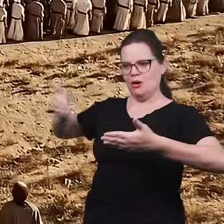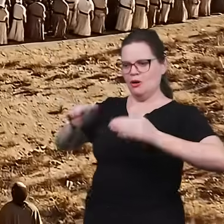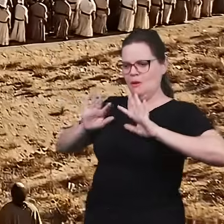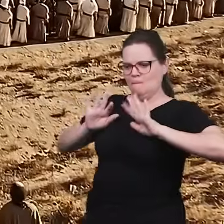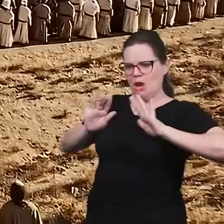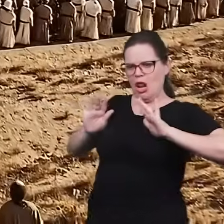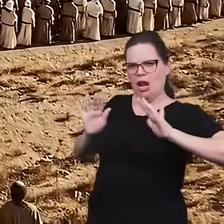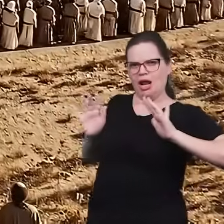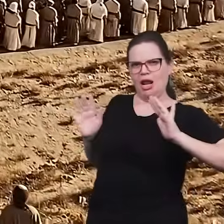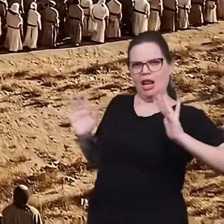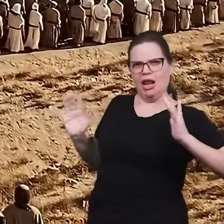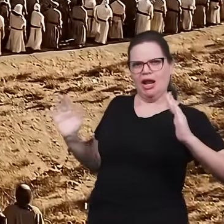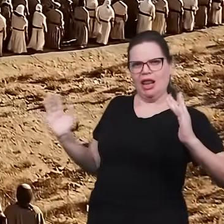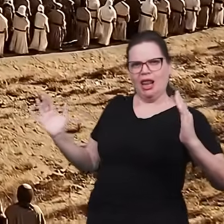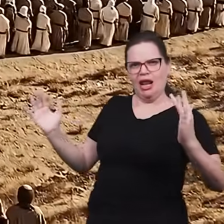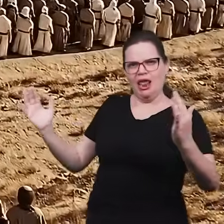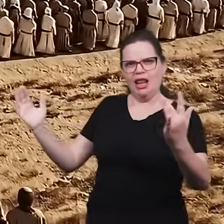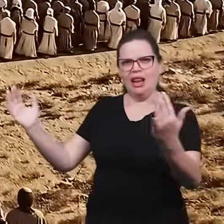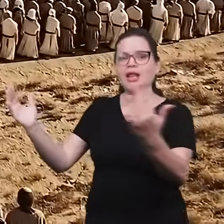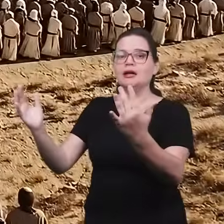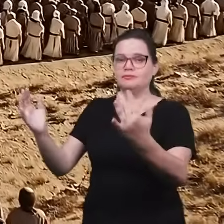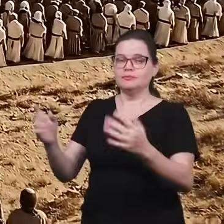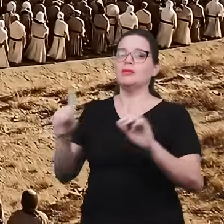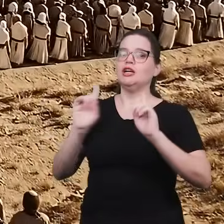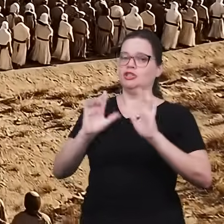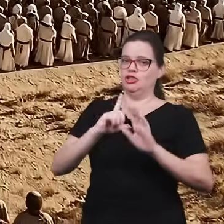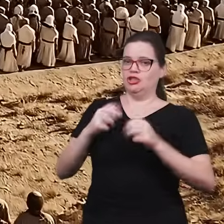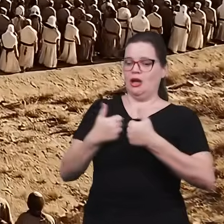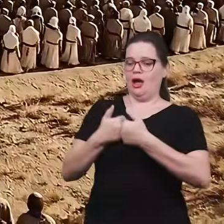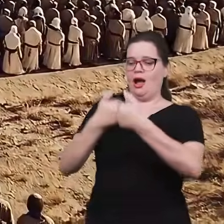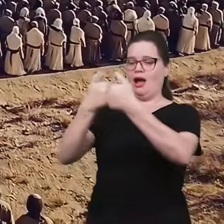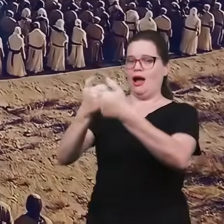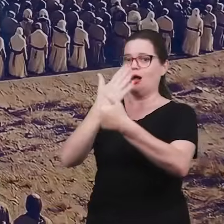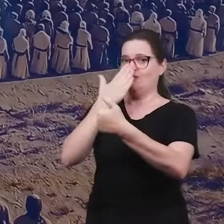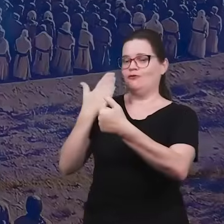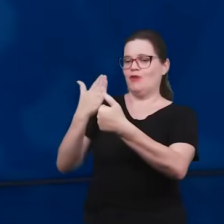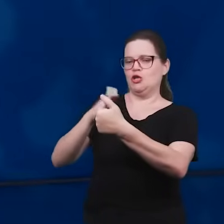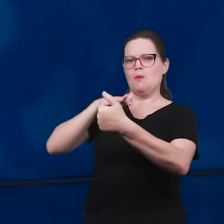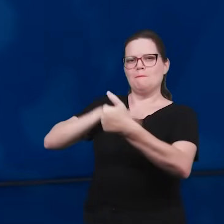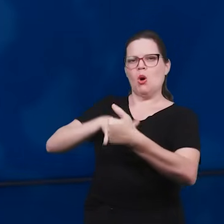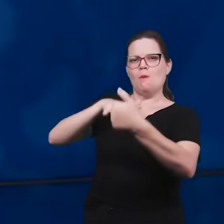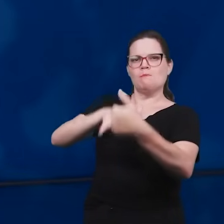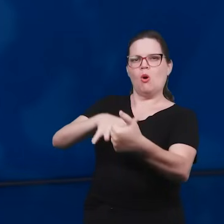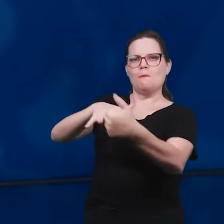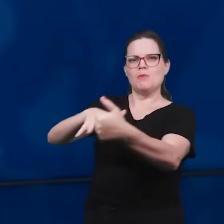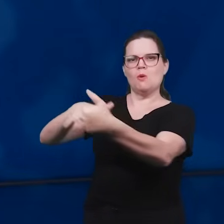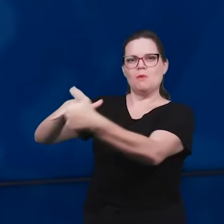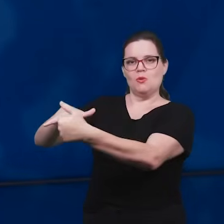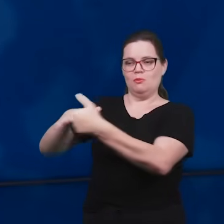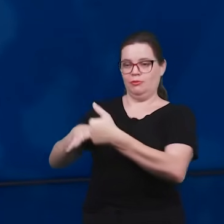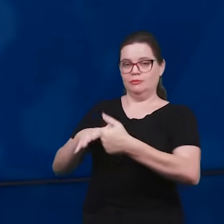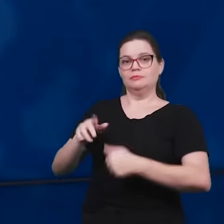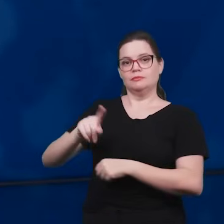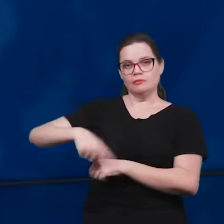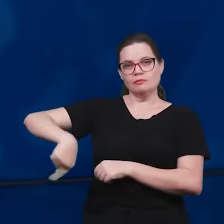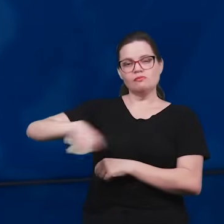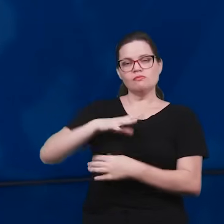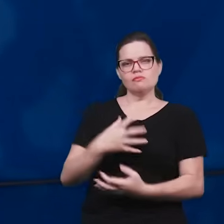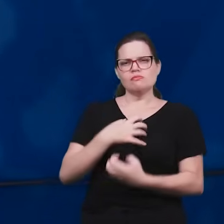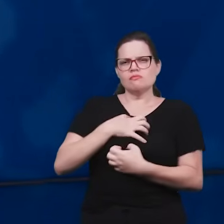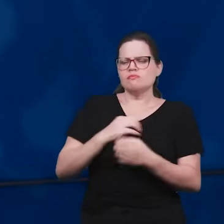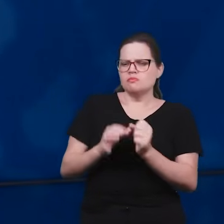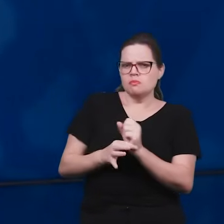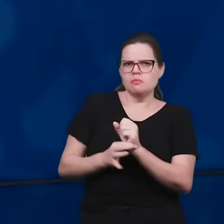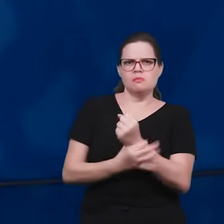Senhor a Josué, a Arca da Aliança seguia à frente do povo. Isso lhes garantia naturalmente a